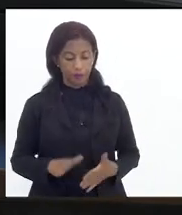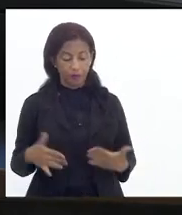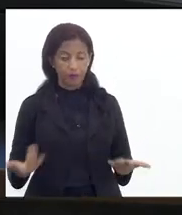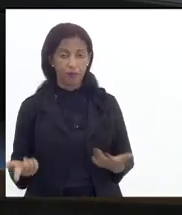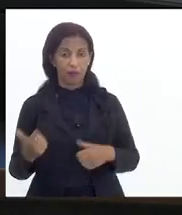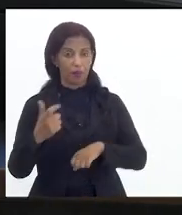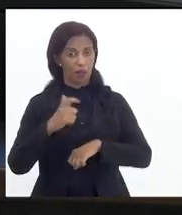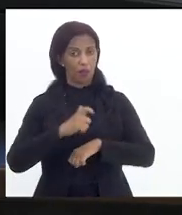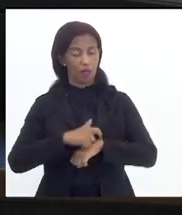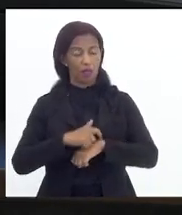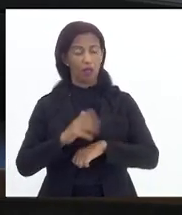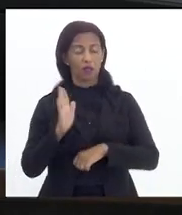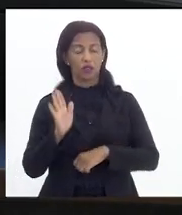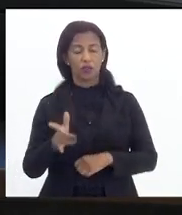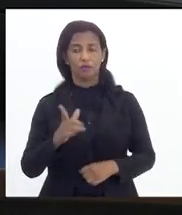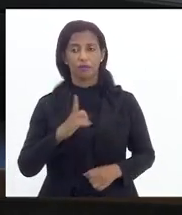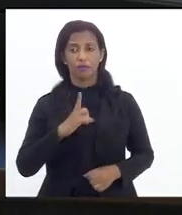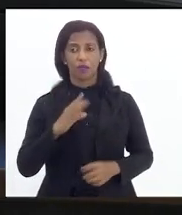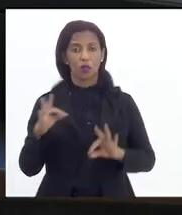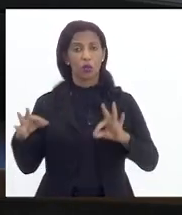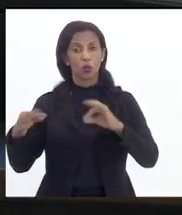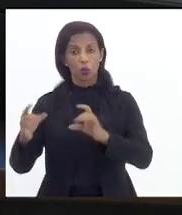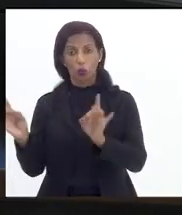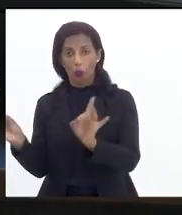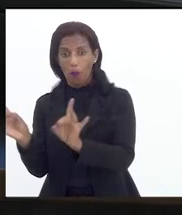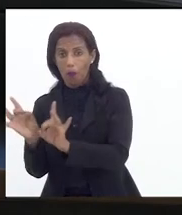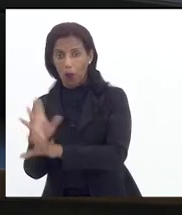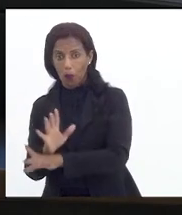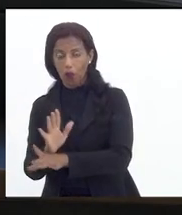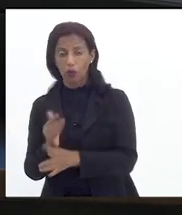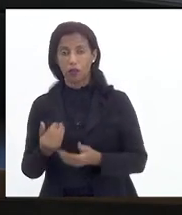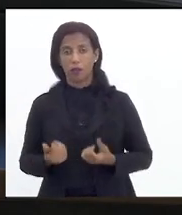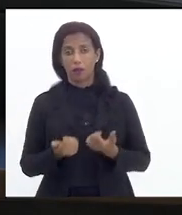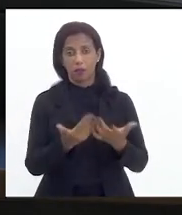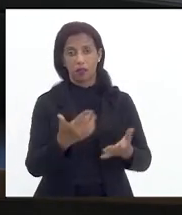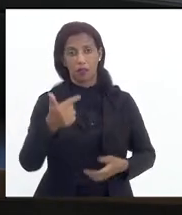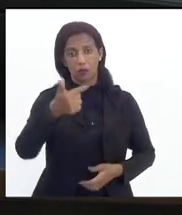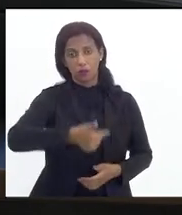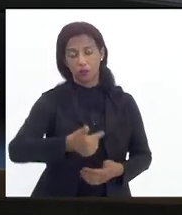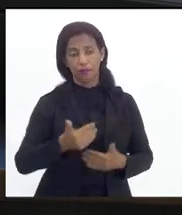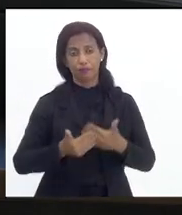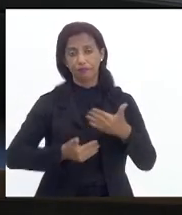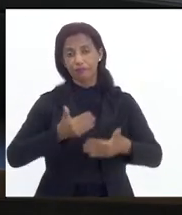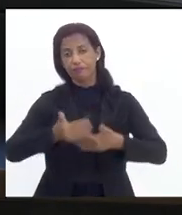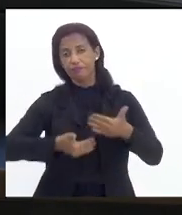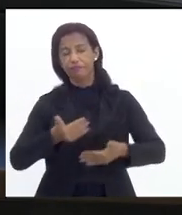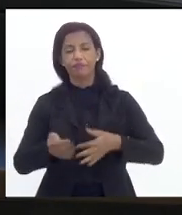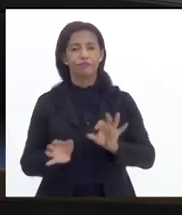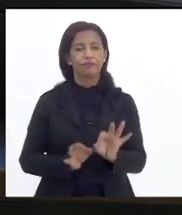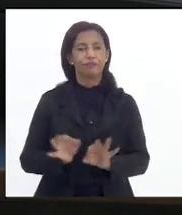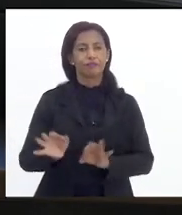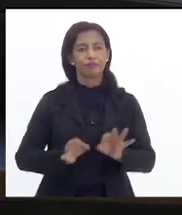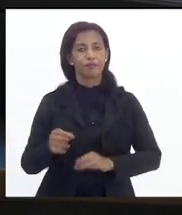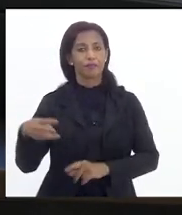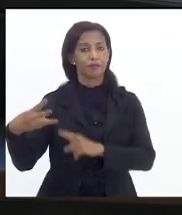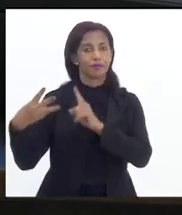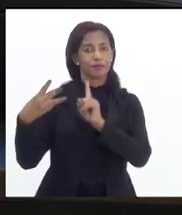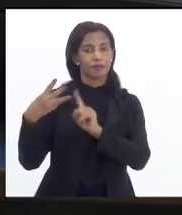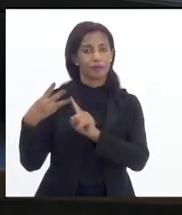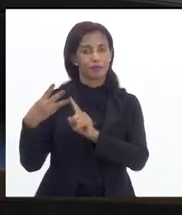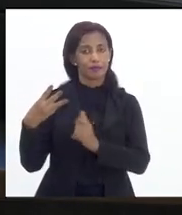a gente já tem tudo pronto até a entrega dois estamos no processo de elaboração da